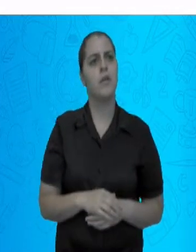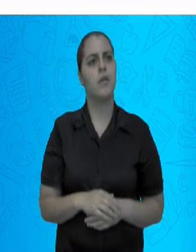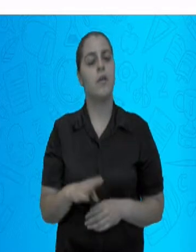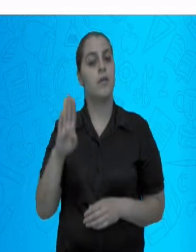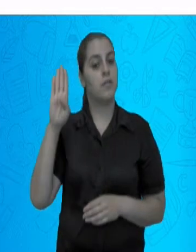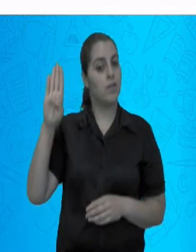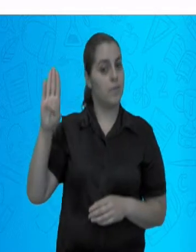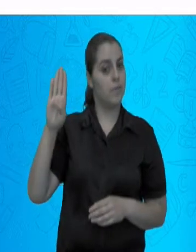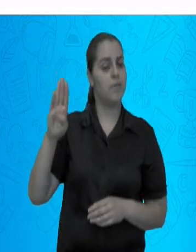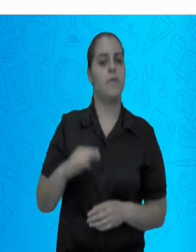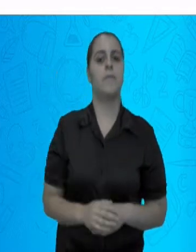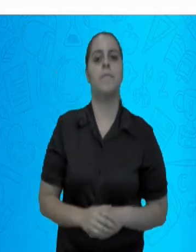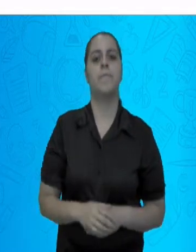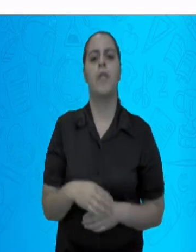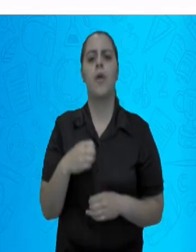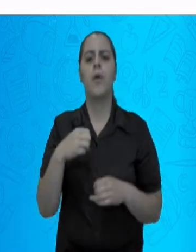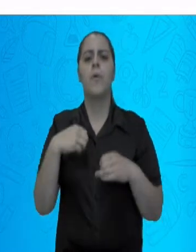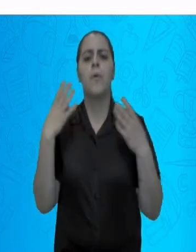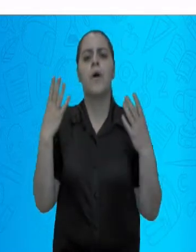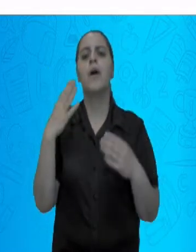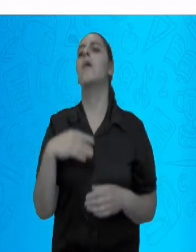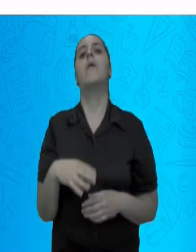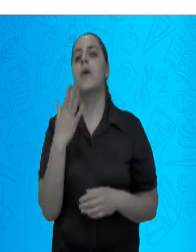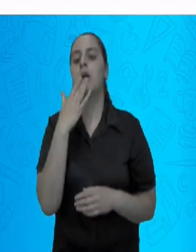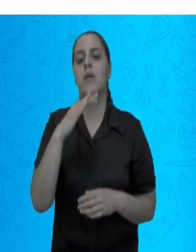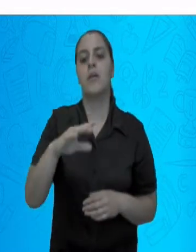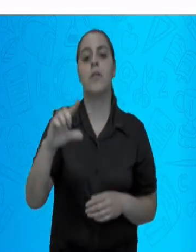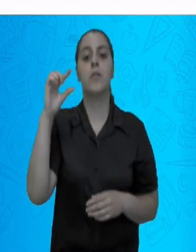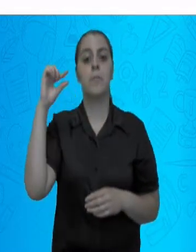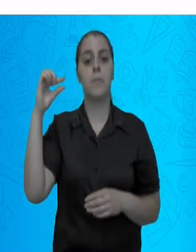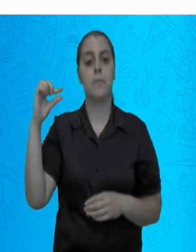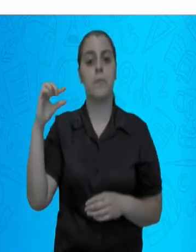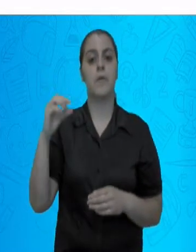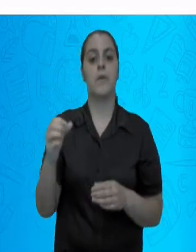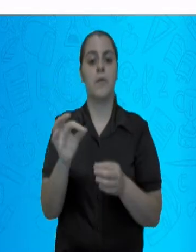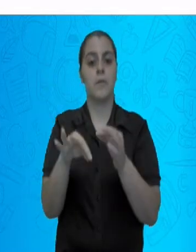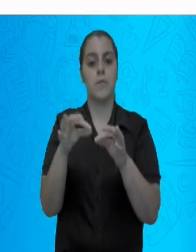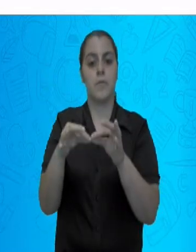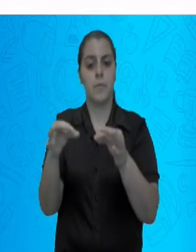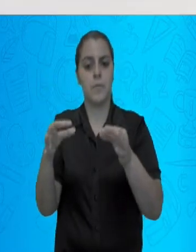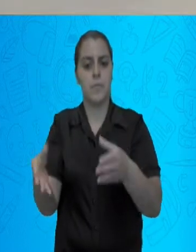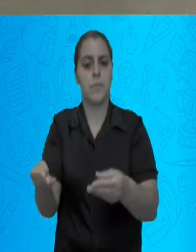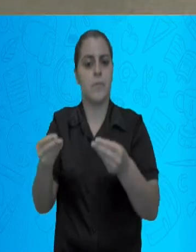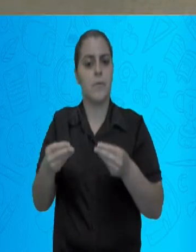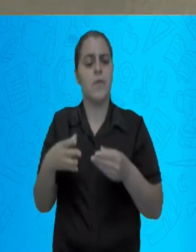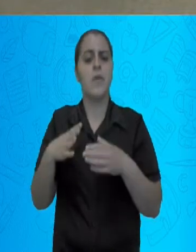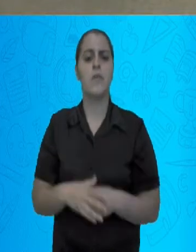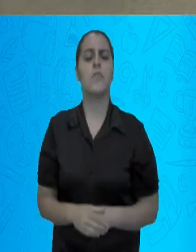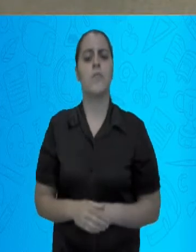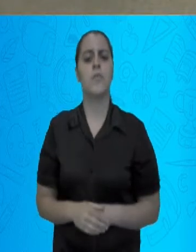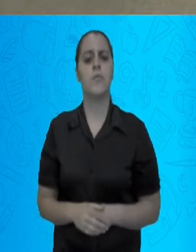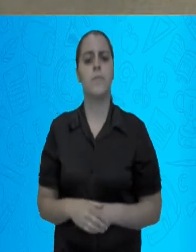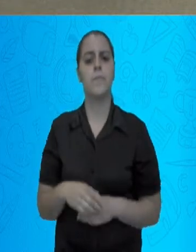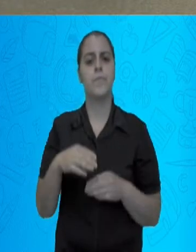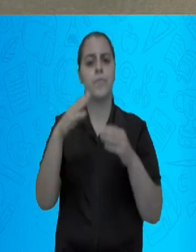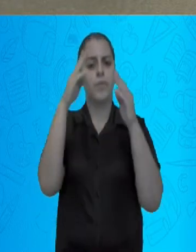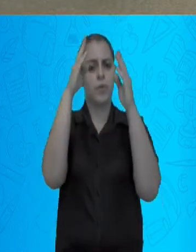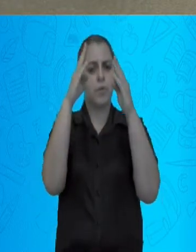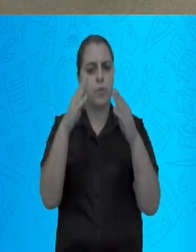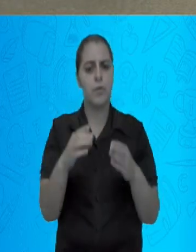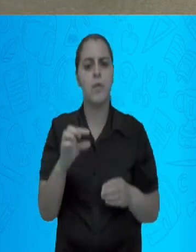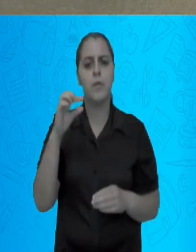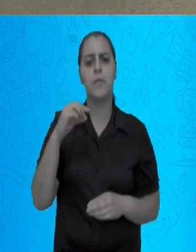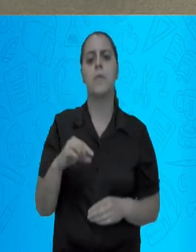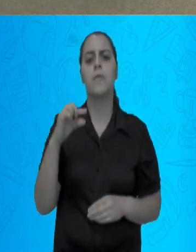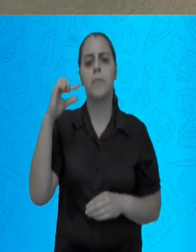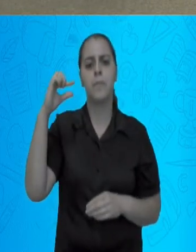B agora, quais crianças ganharam menos presentes? Ou seja, a coluna, ela foi